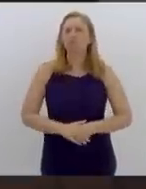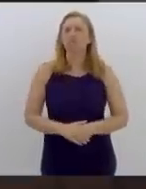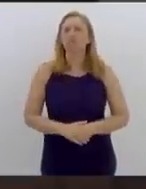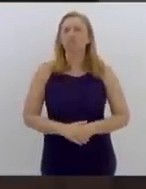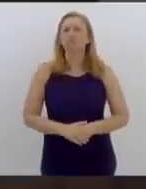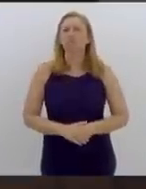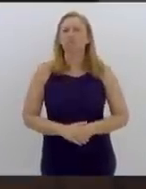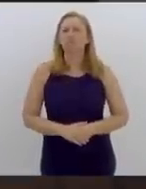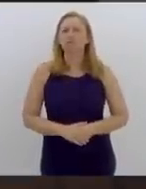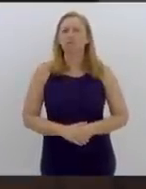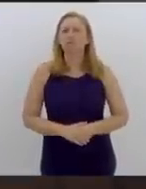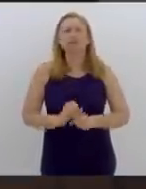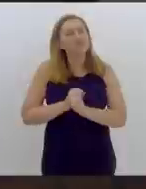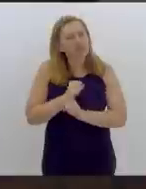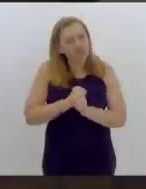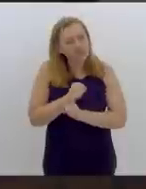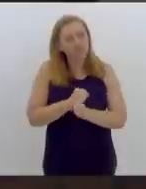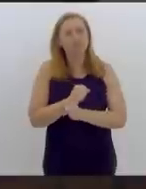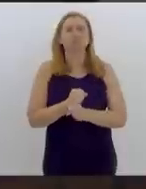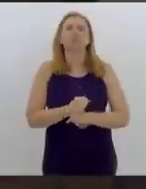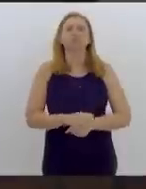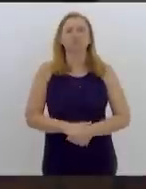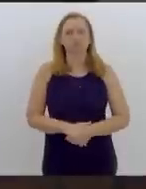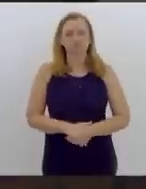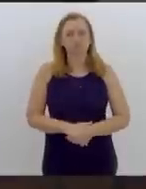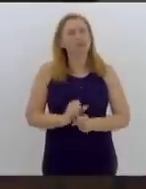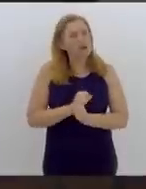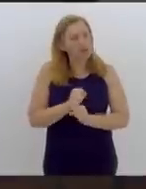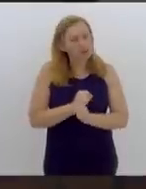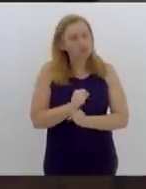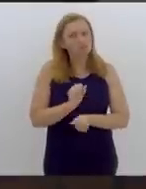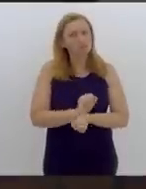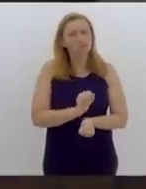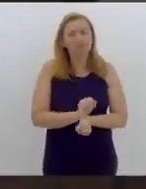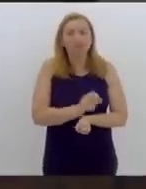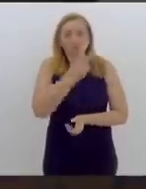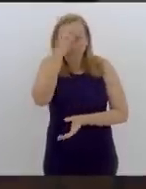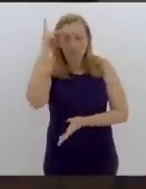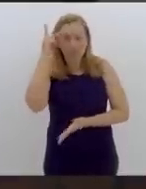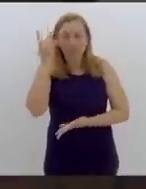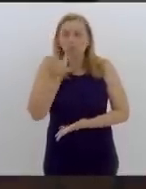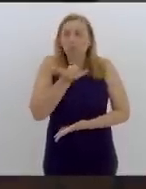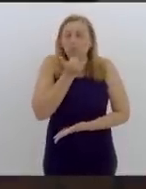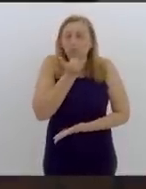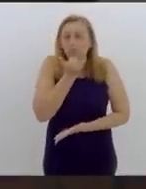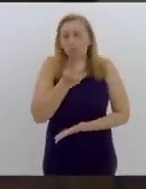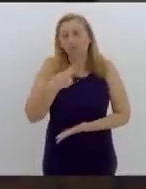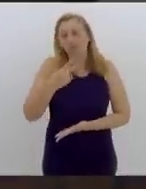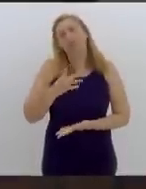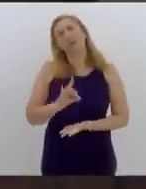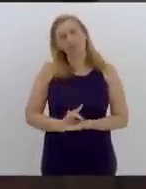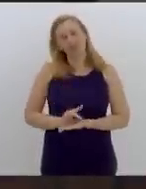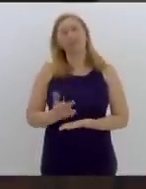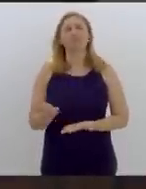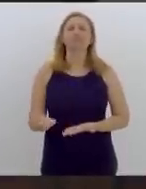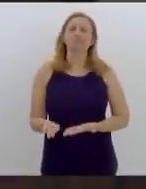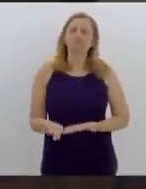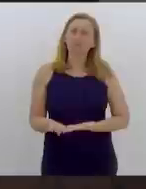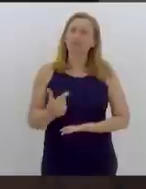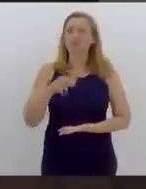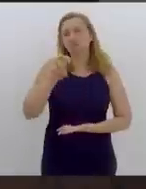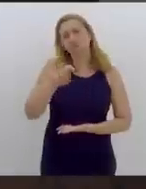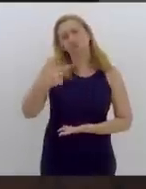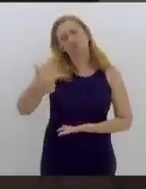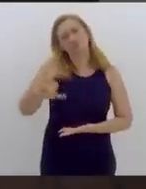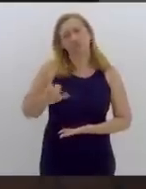casos que estão há muito tempo há muito tempo São pessoas que desculpa que eu vou falar aqui é a realidade eu tô com